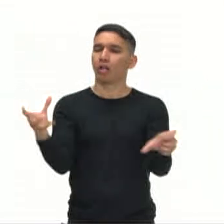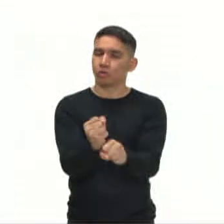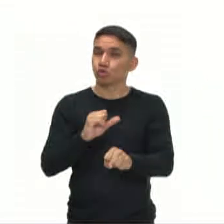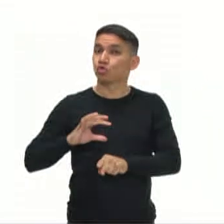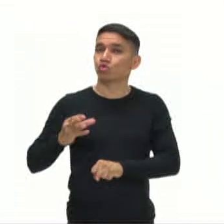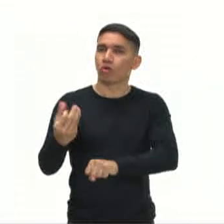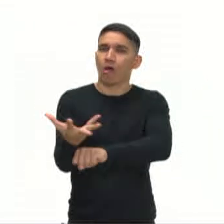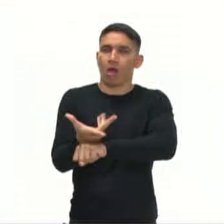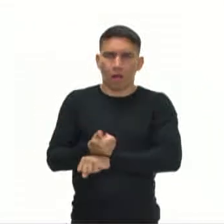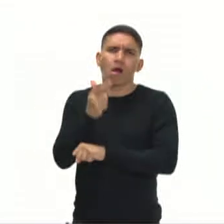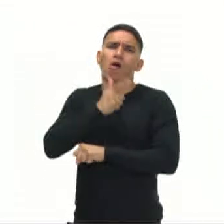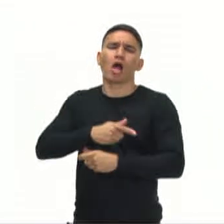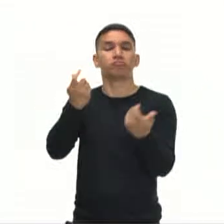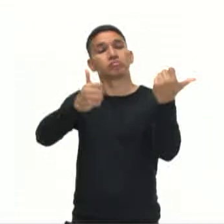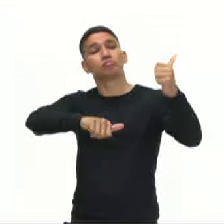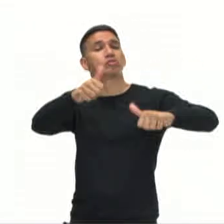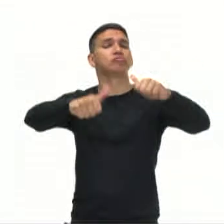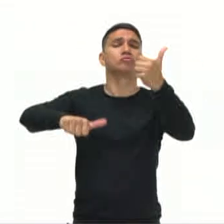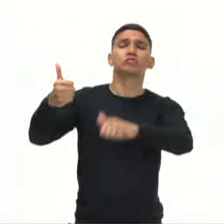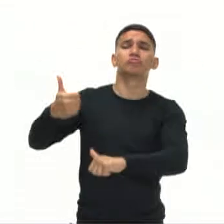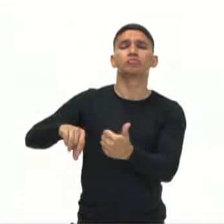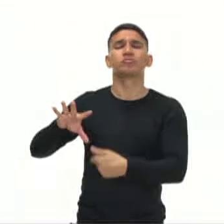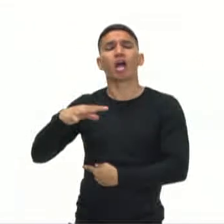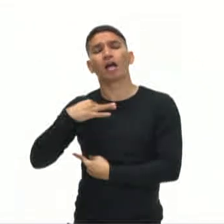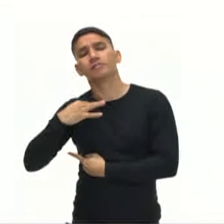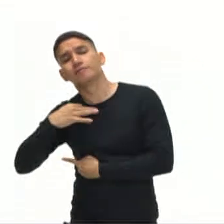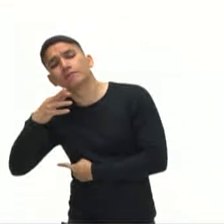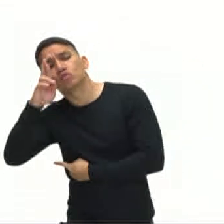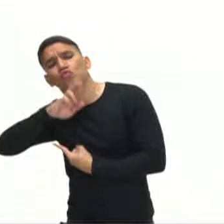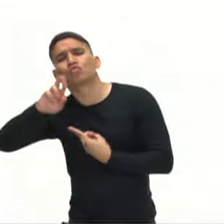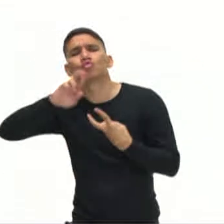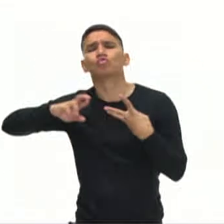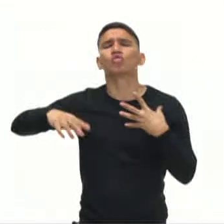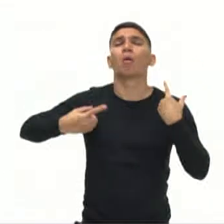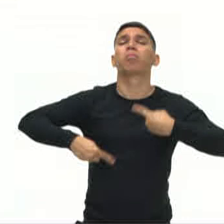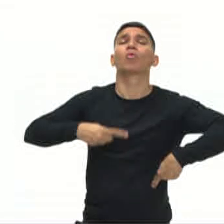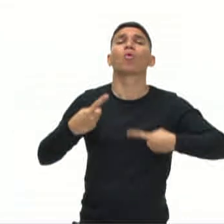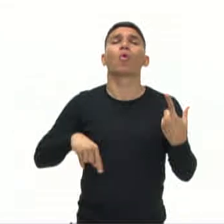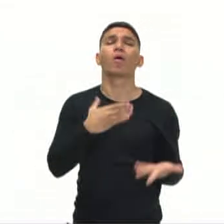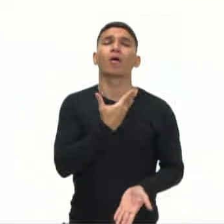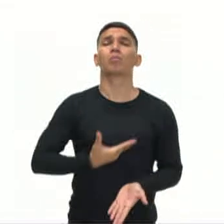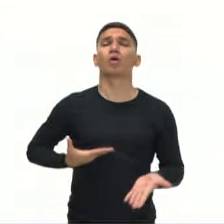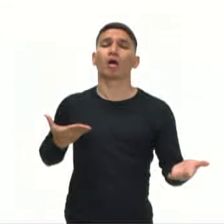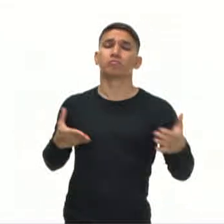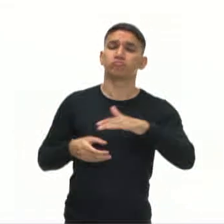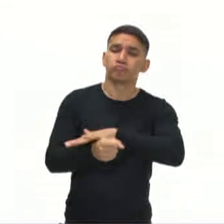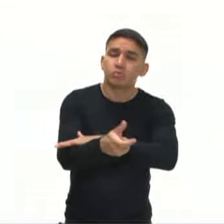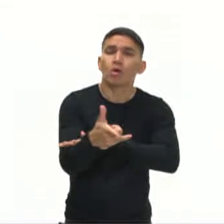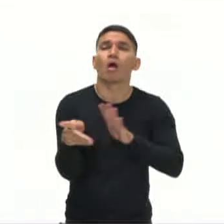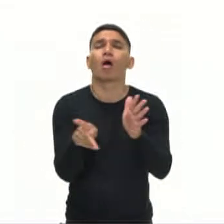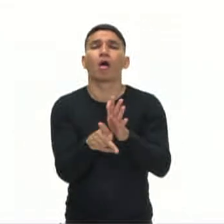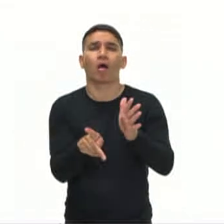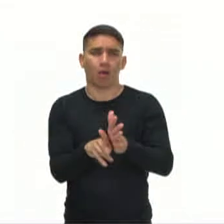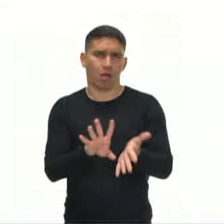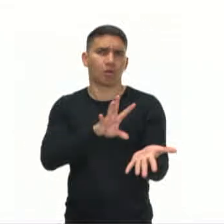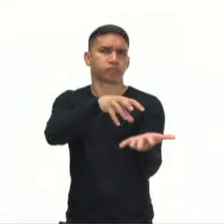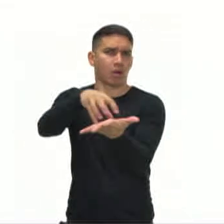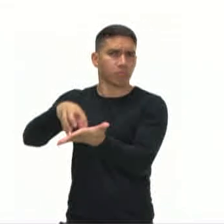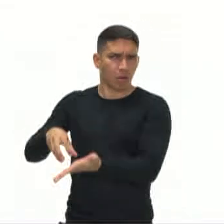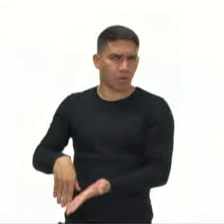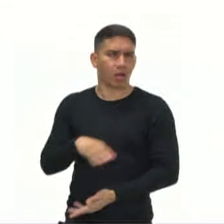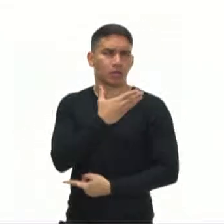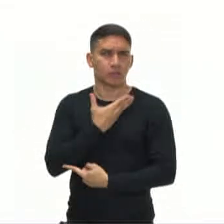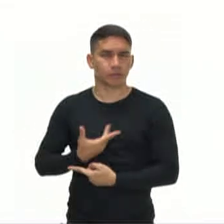competências poderá acompanhar e fiscalizar as políticas públicas implementadas pelos agentes públicos. O